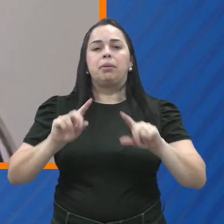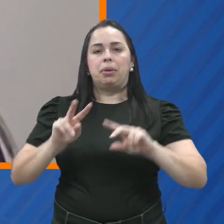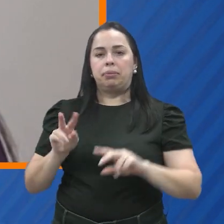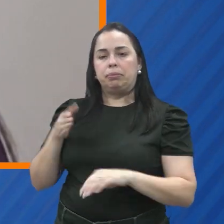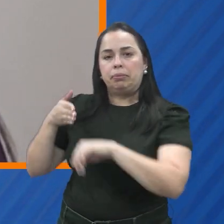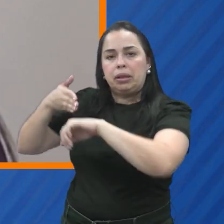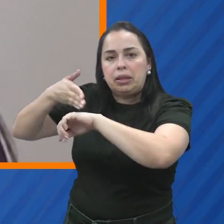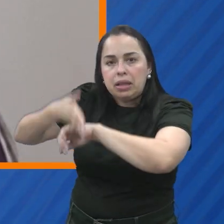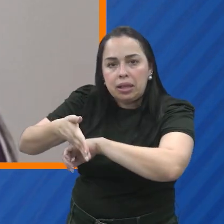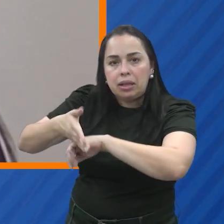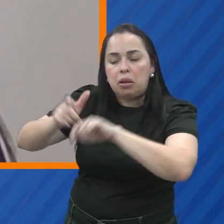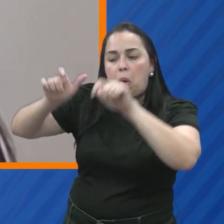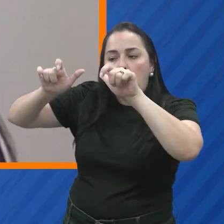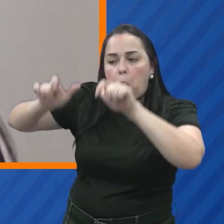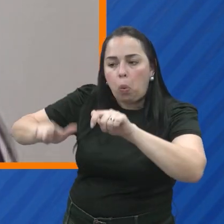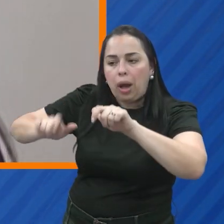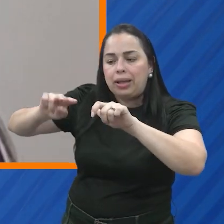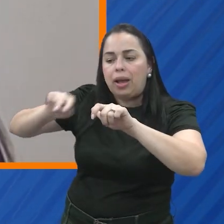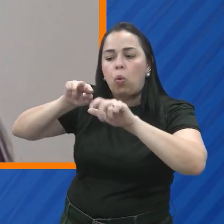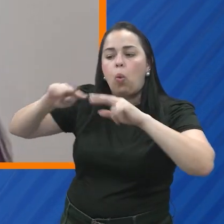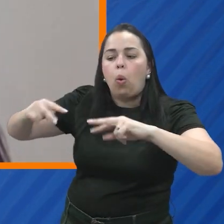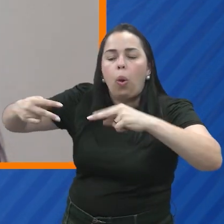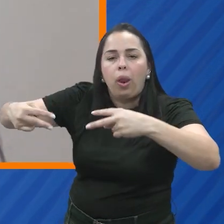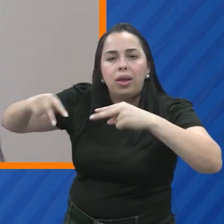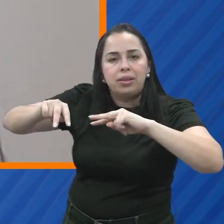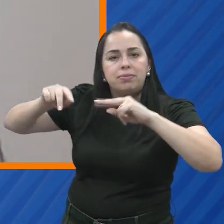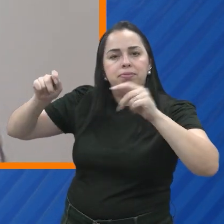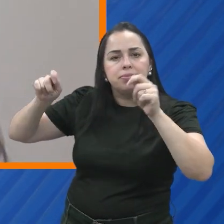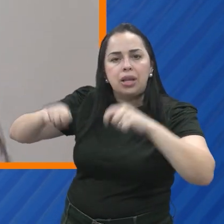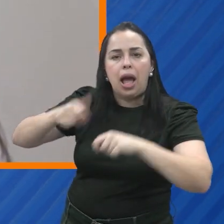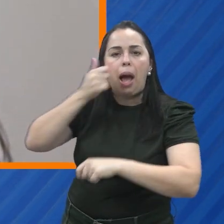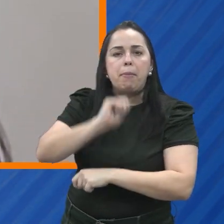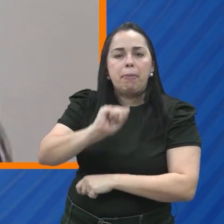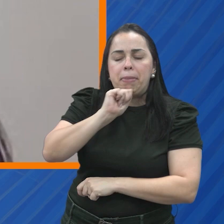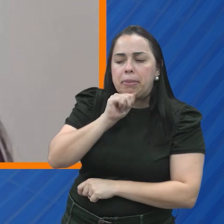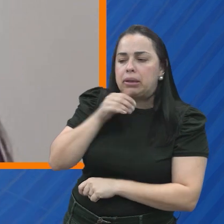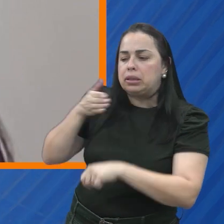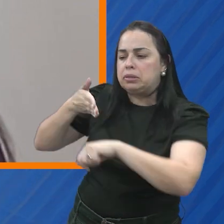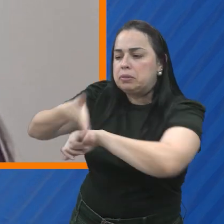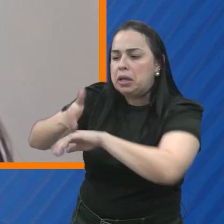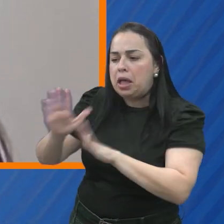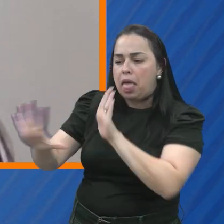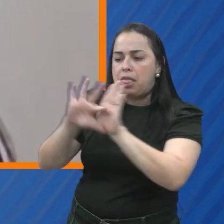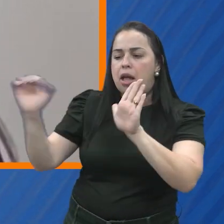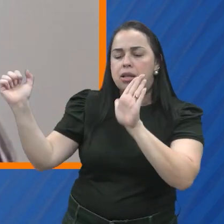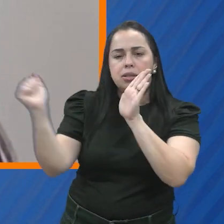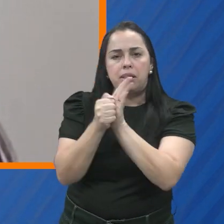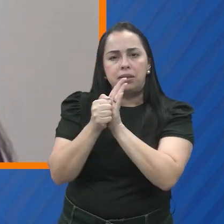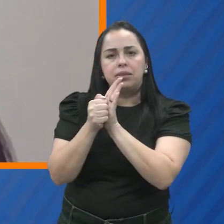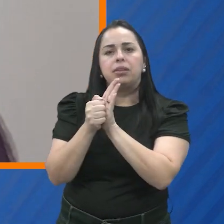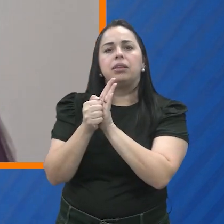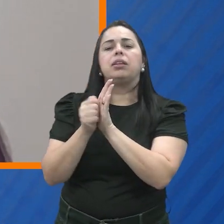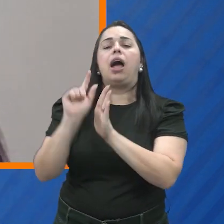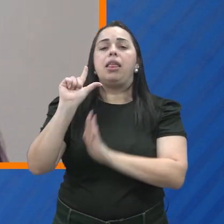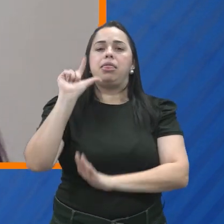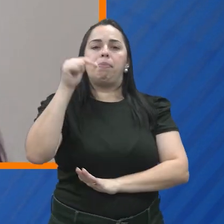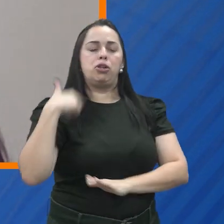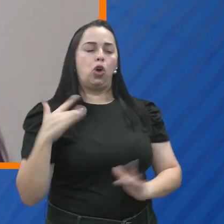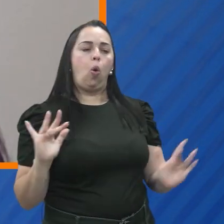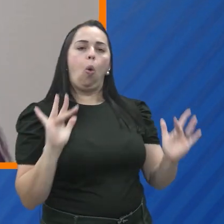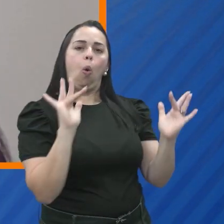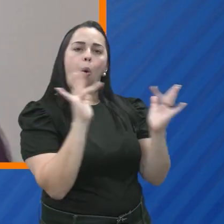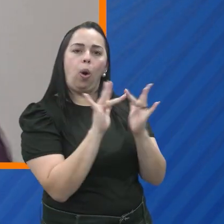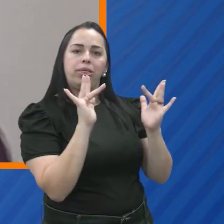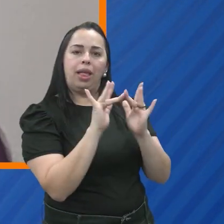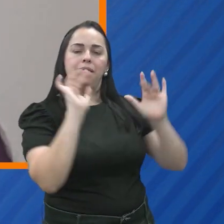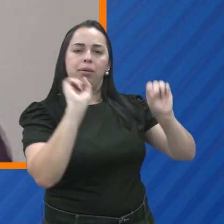www.ongprematuridade.com, ir ao Núcleo de Saúde Mental, lá tem um link, né, onde a mãe ela se inscreve, né,